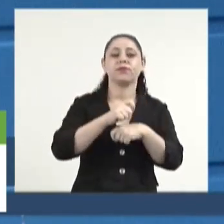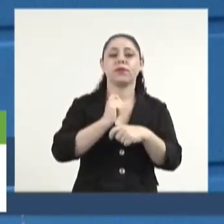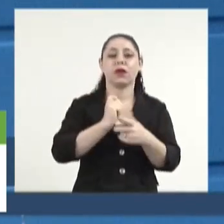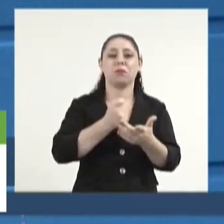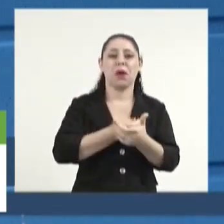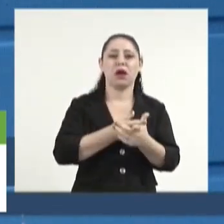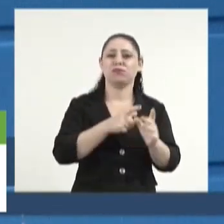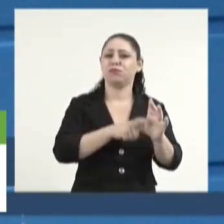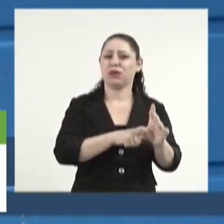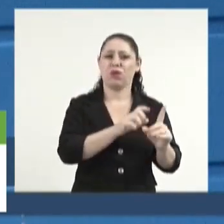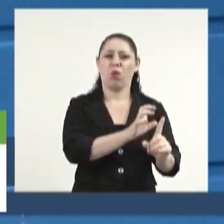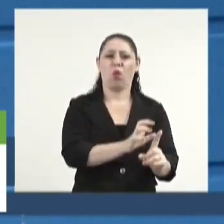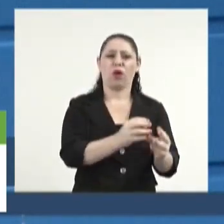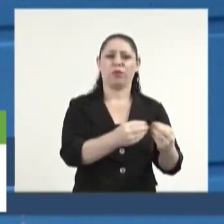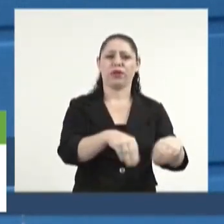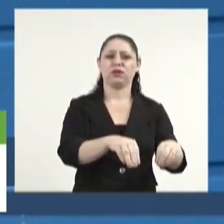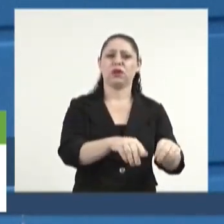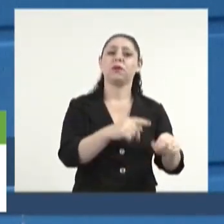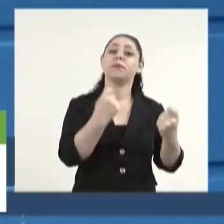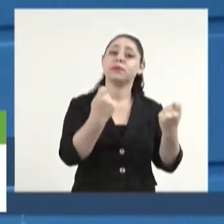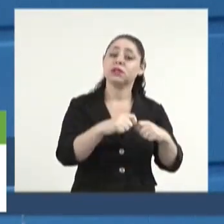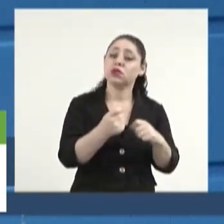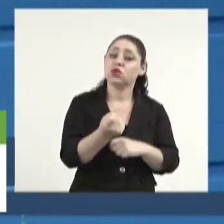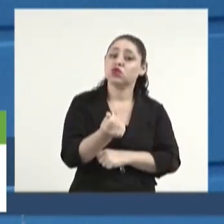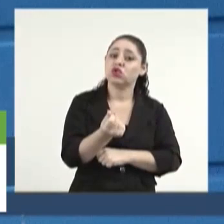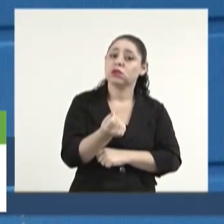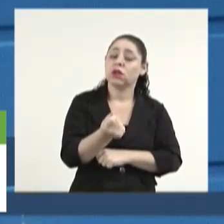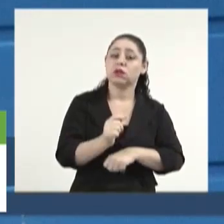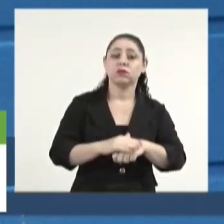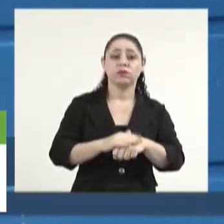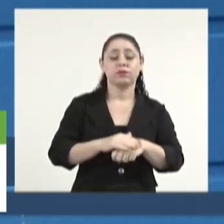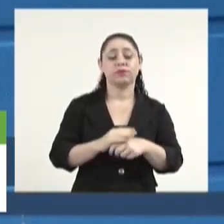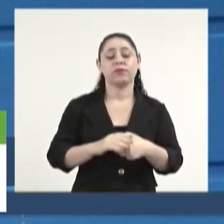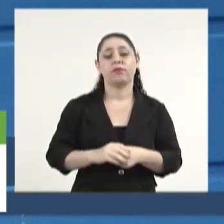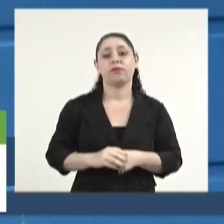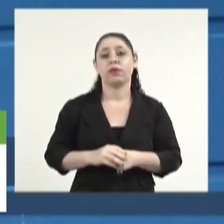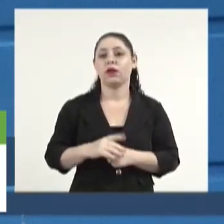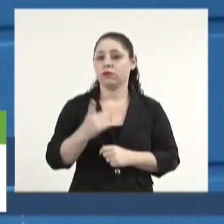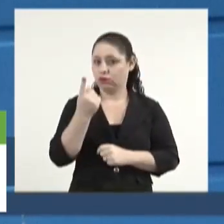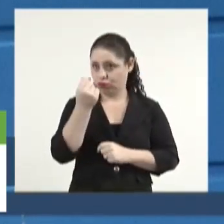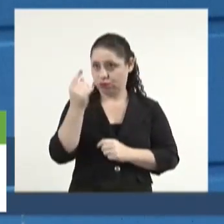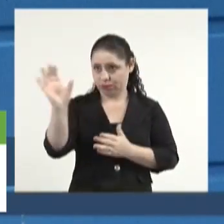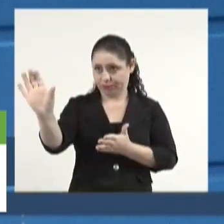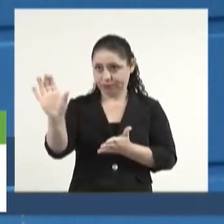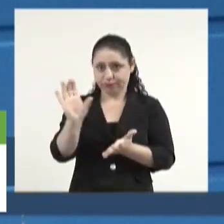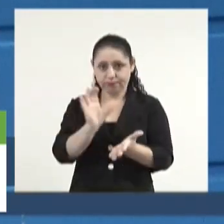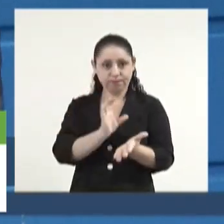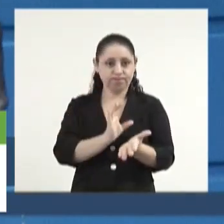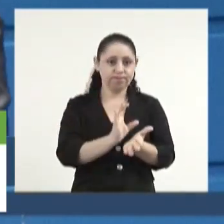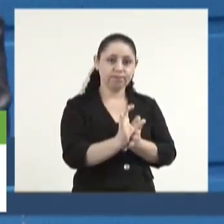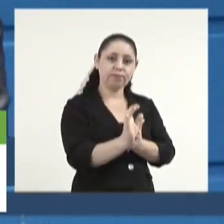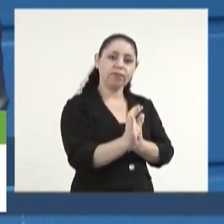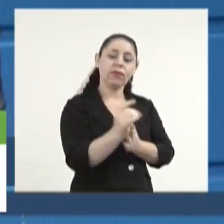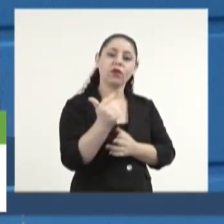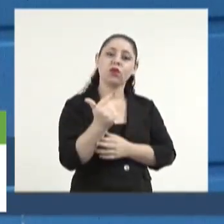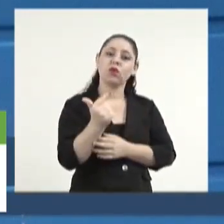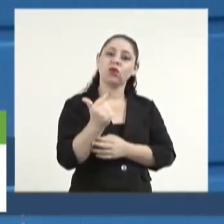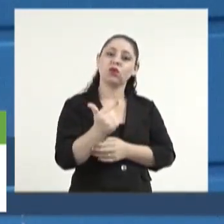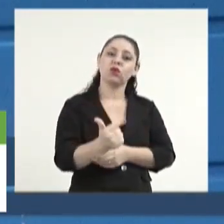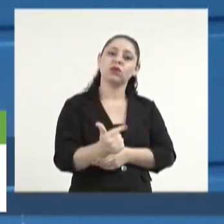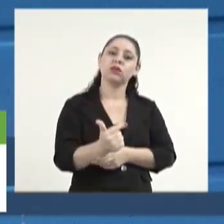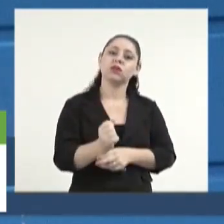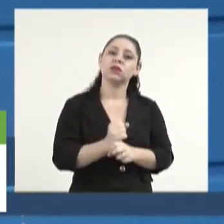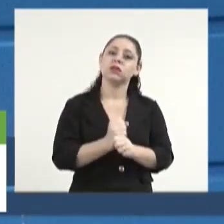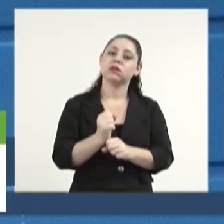que estão muito pressionados e precisam de dinheiro novo, tá? Então esse recurso viria e seriam 2 anos